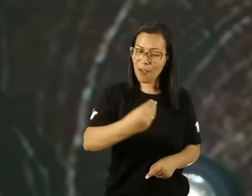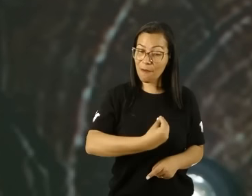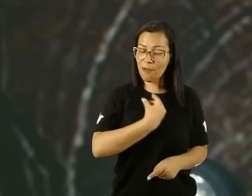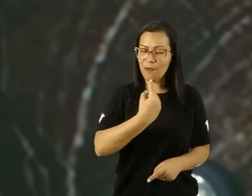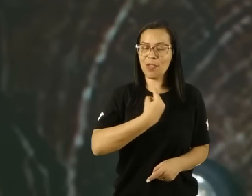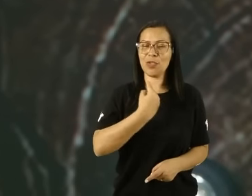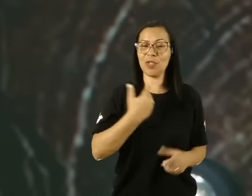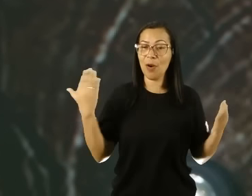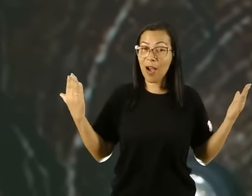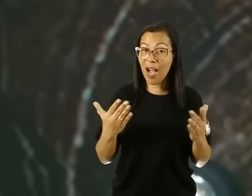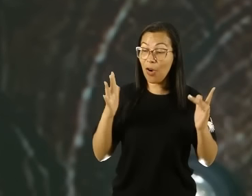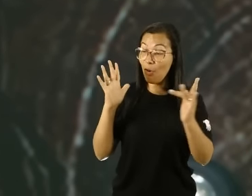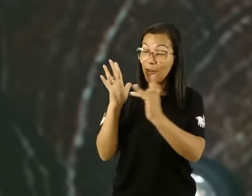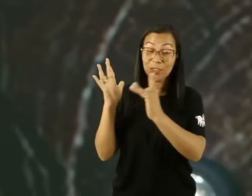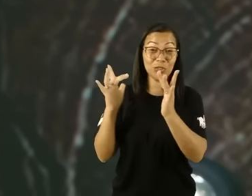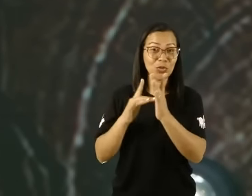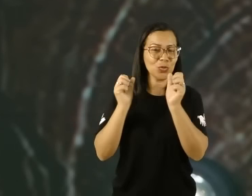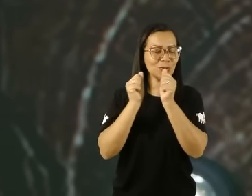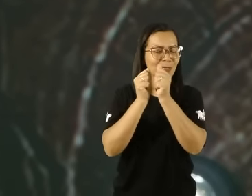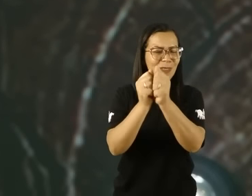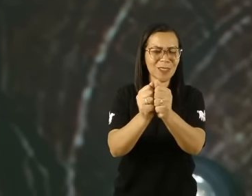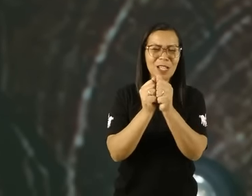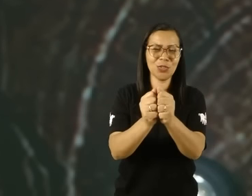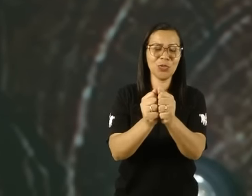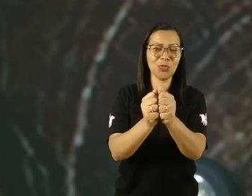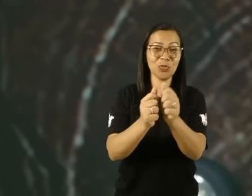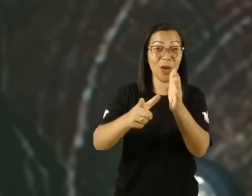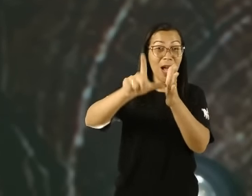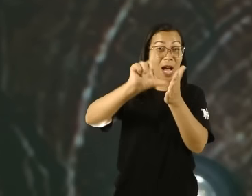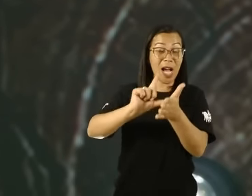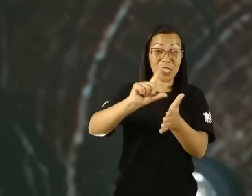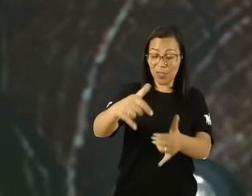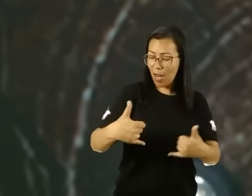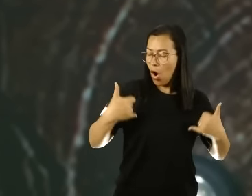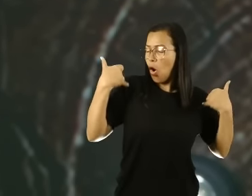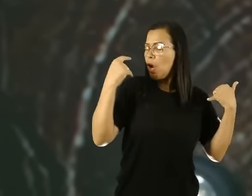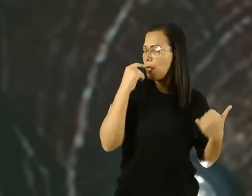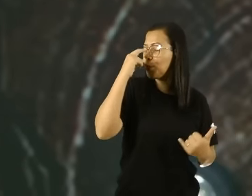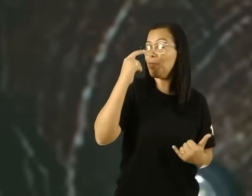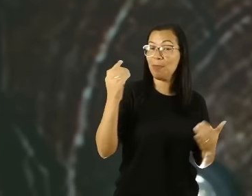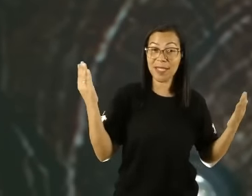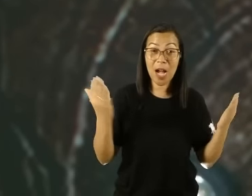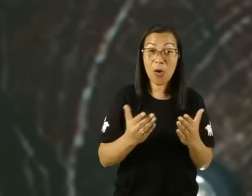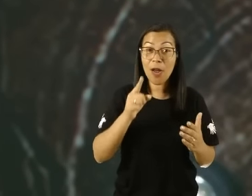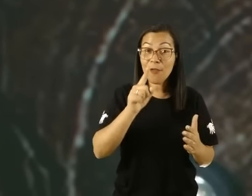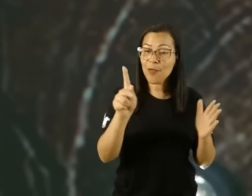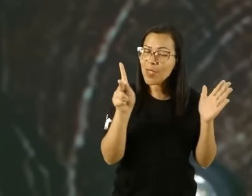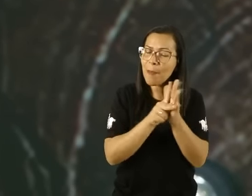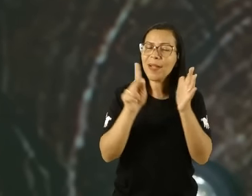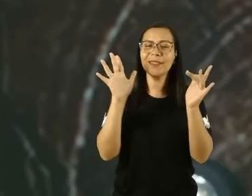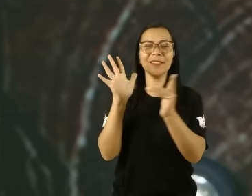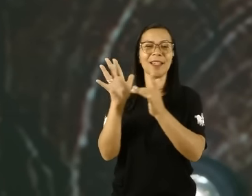gerente que você era antes. O gerente de antes era arrogante. O gerente de antes confiava no braço da carne. Você agora é um gerente do Senhor Jesus. A vida